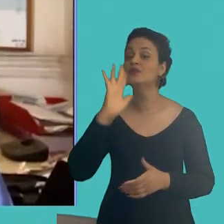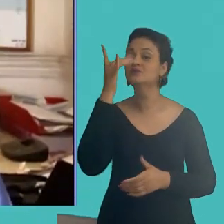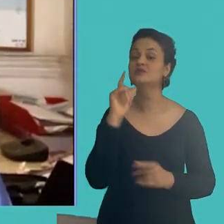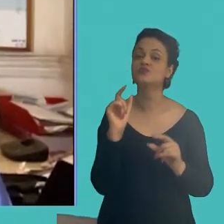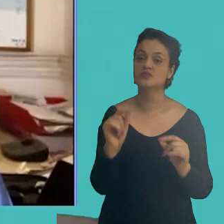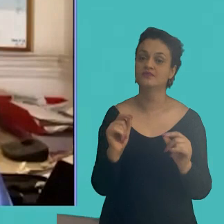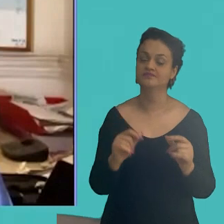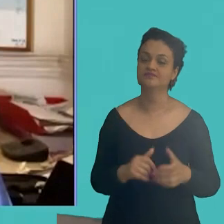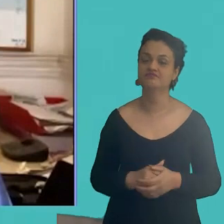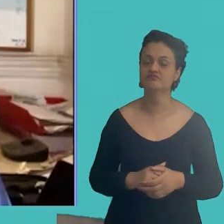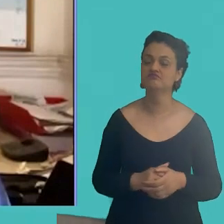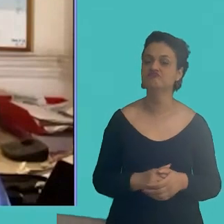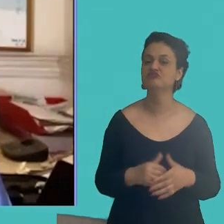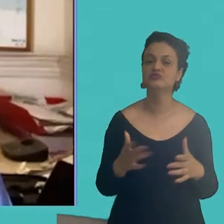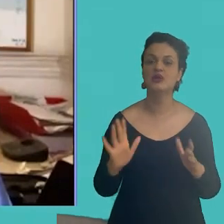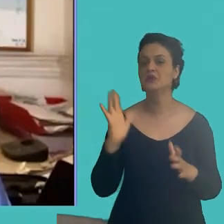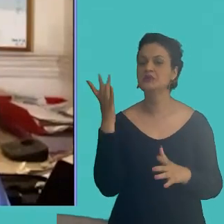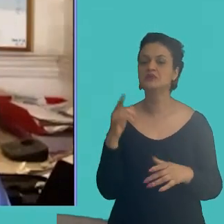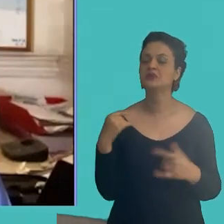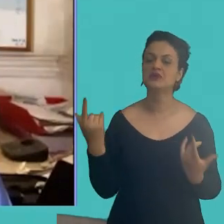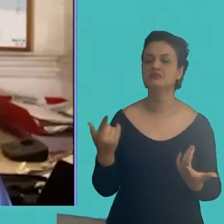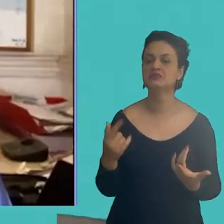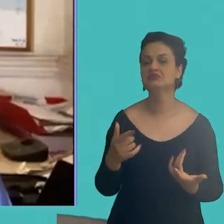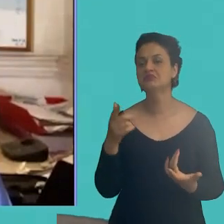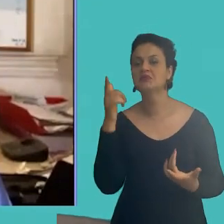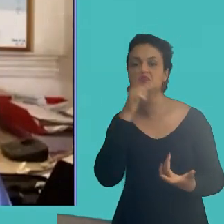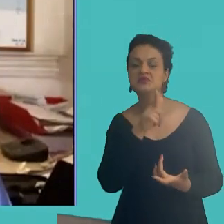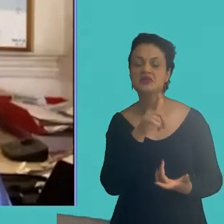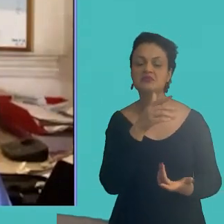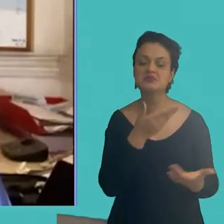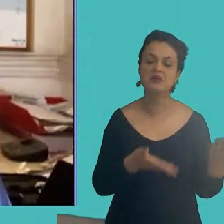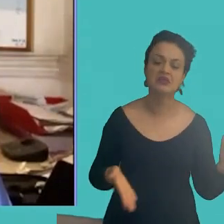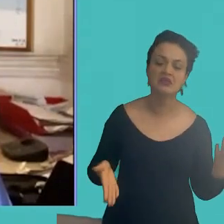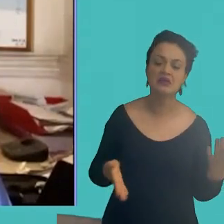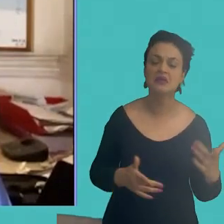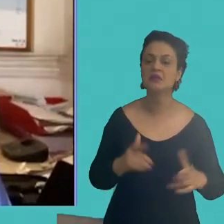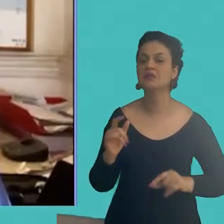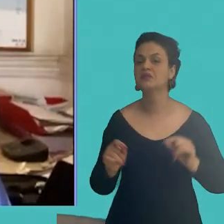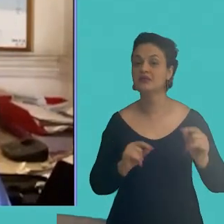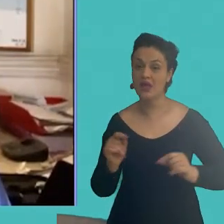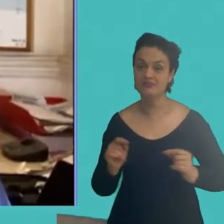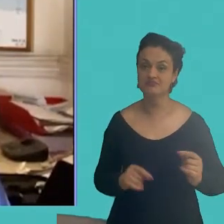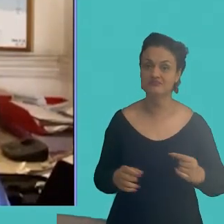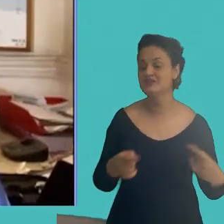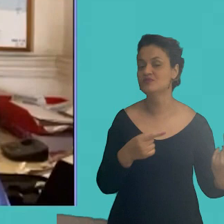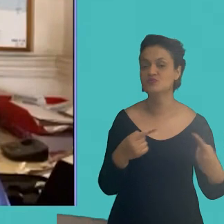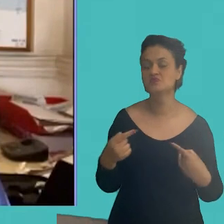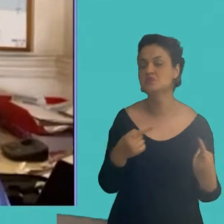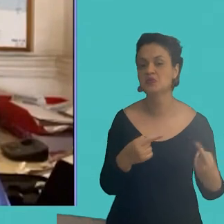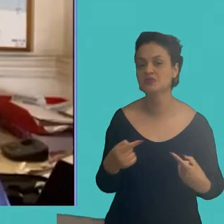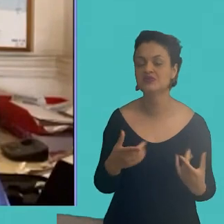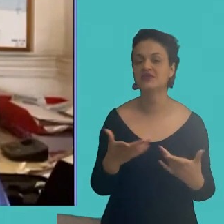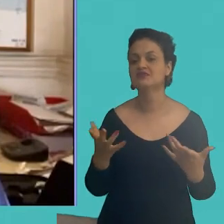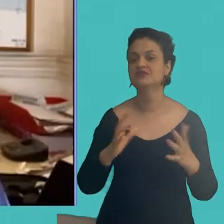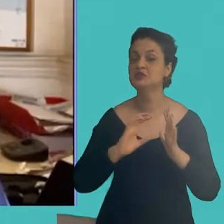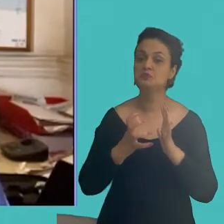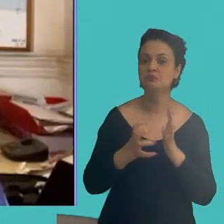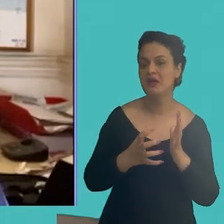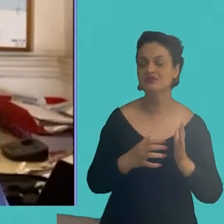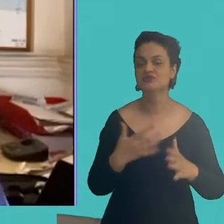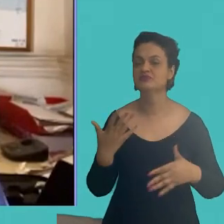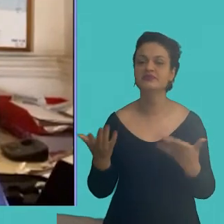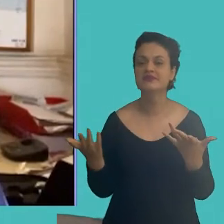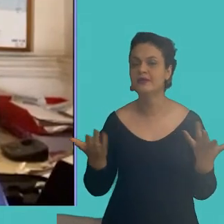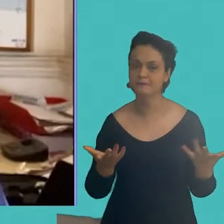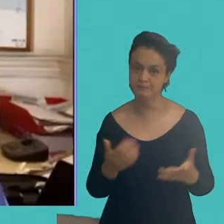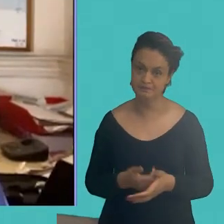nós chegamos? Quem ganhou, quem perdeu nessa disputa político-partidária eleitoral em torno